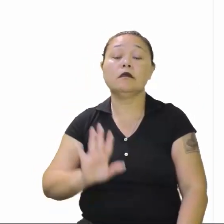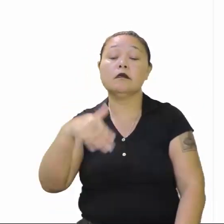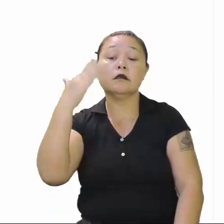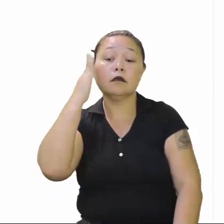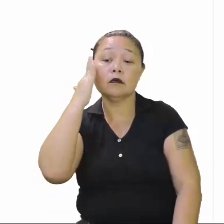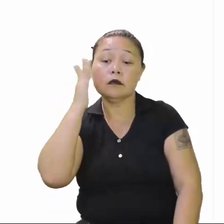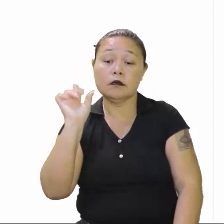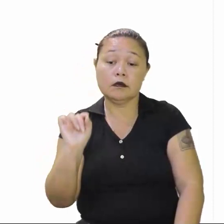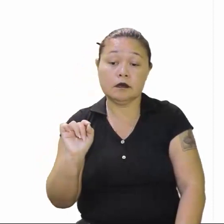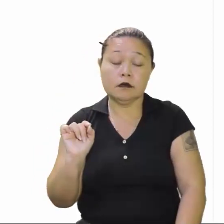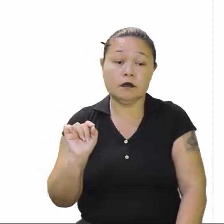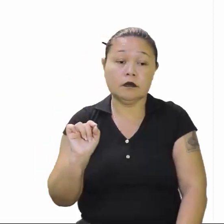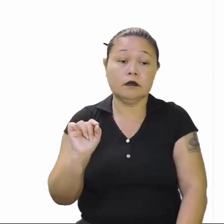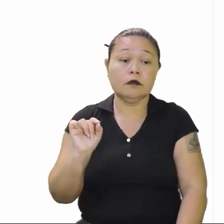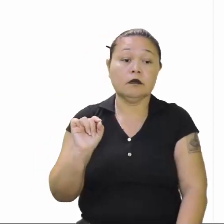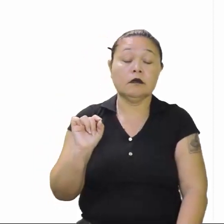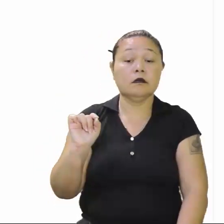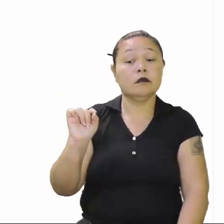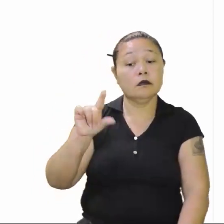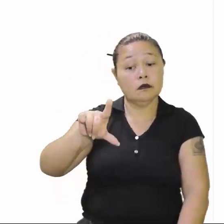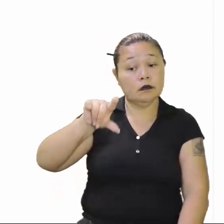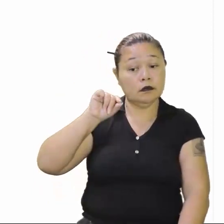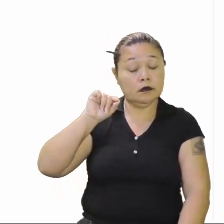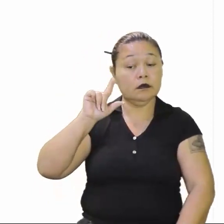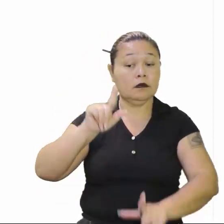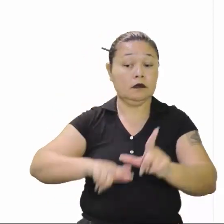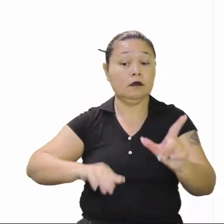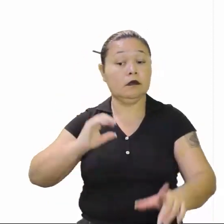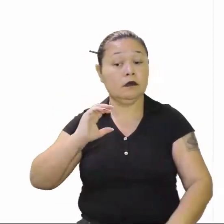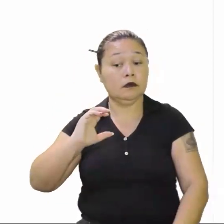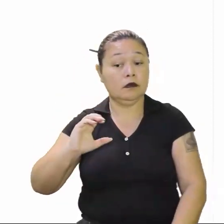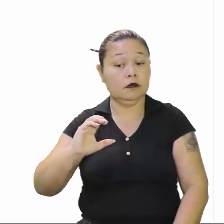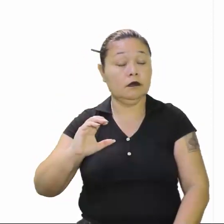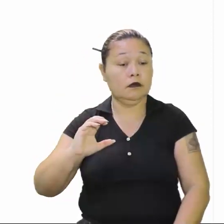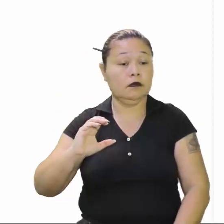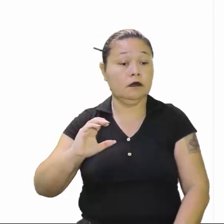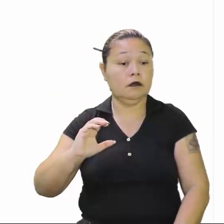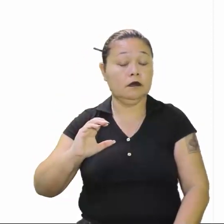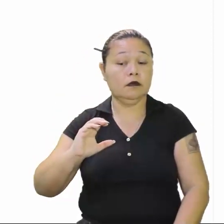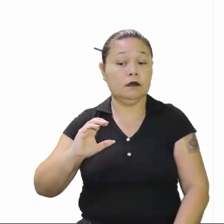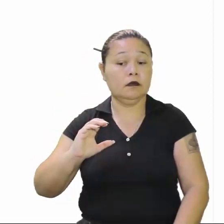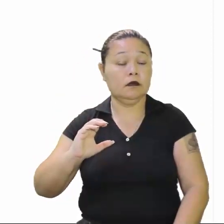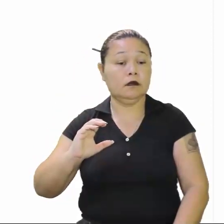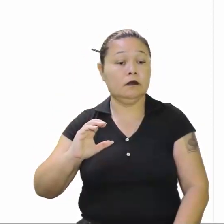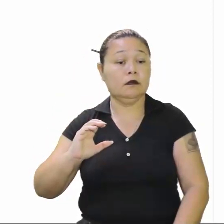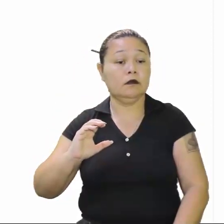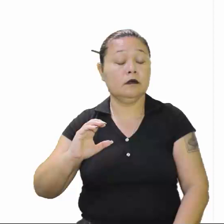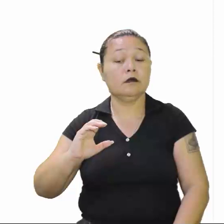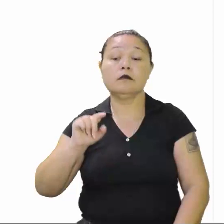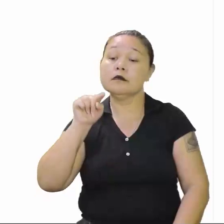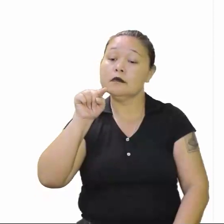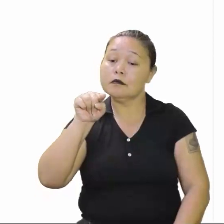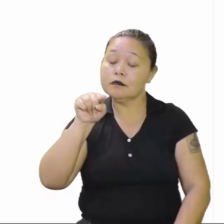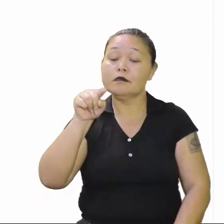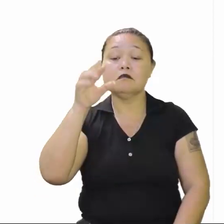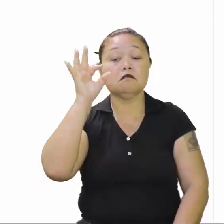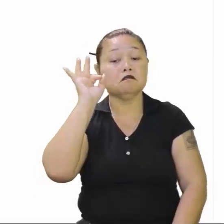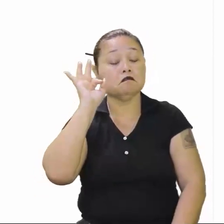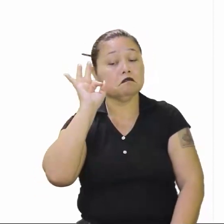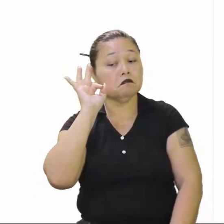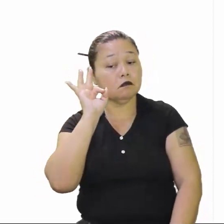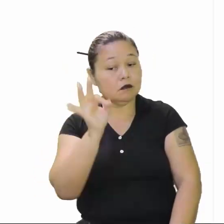que, se você escolheu a letra C, você está